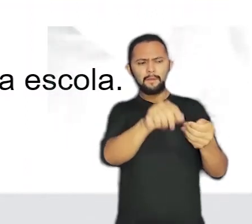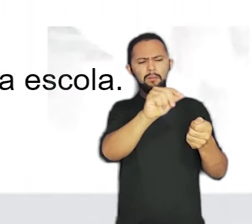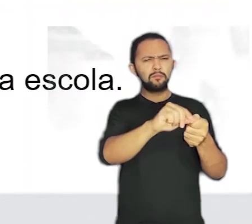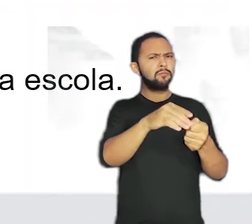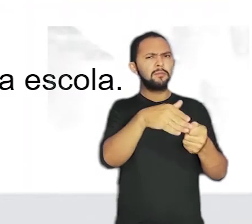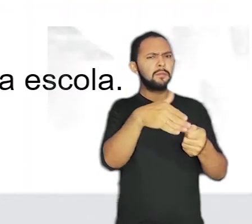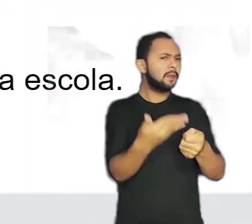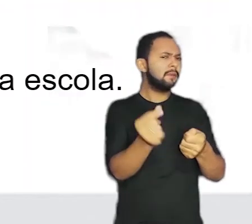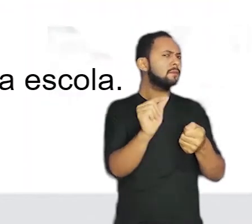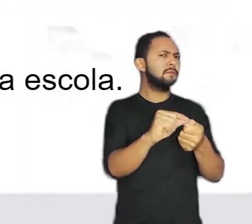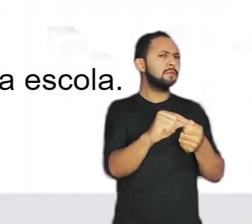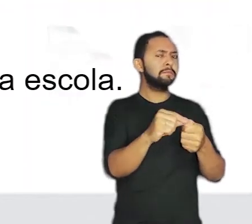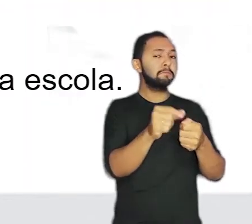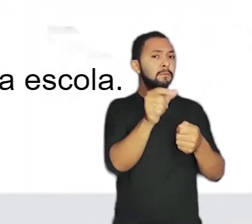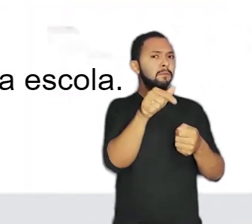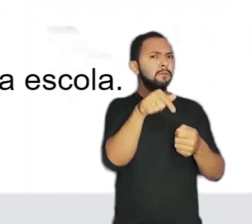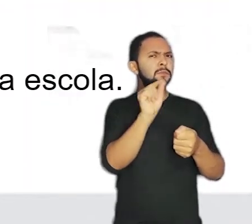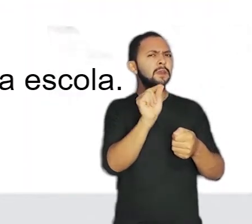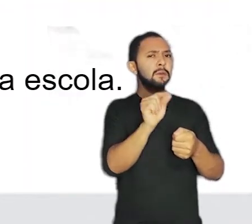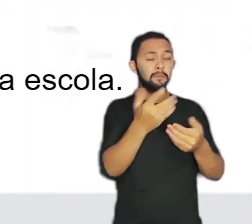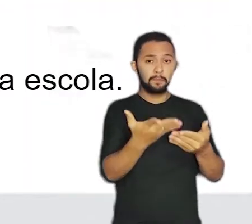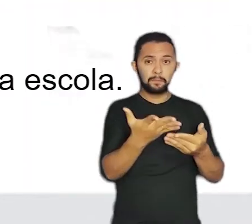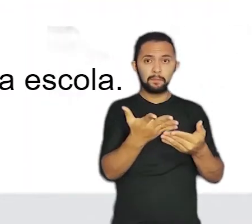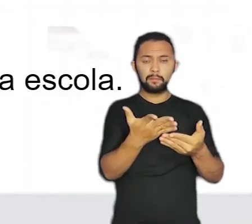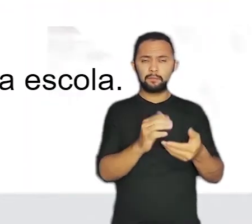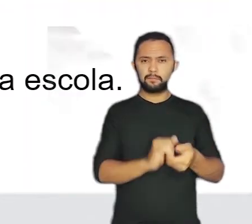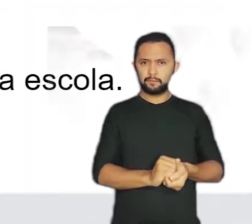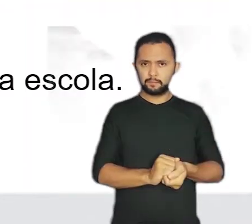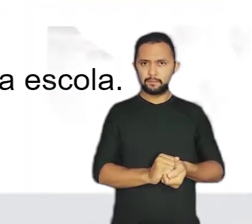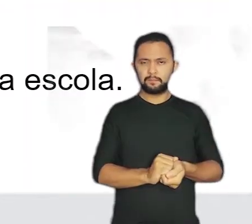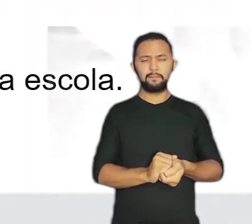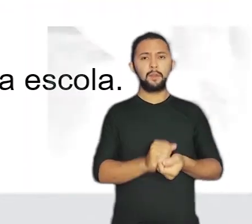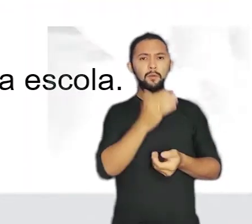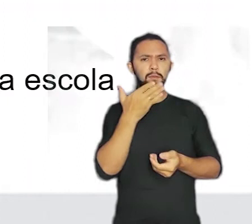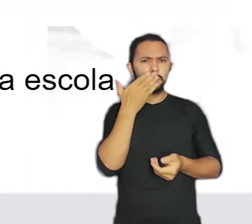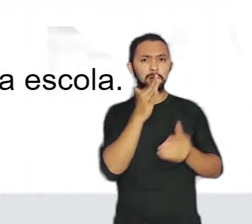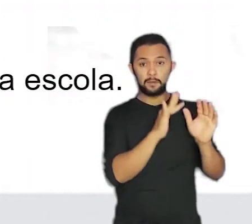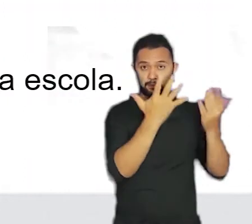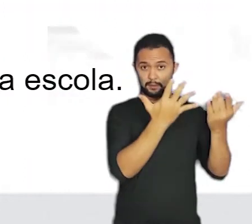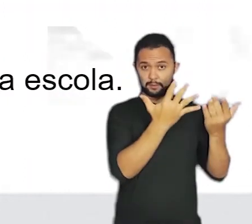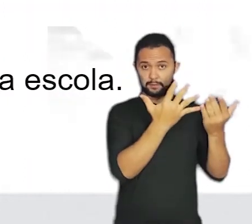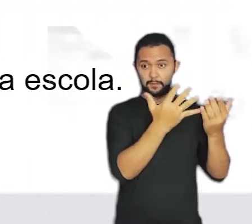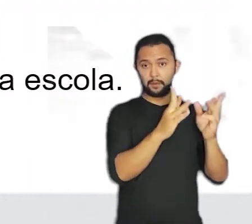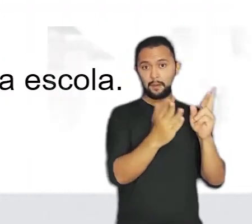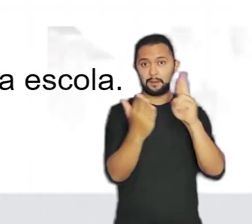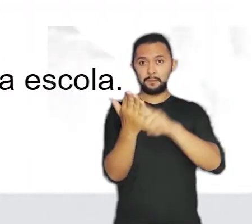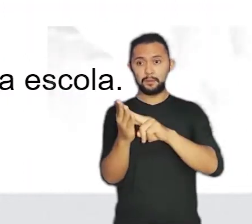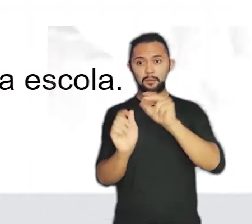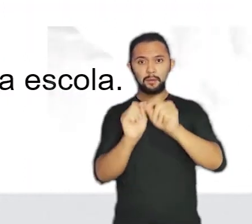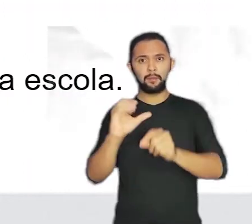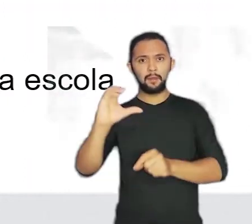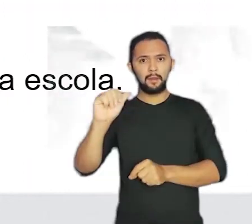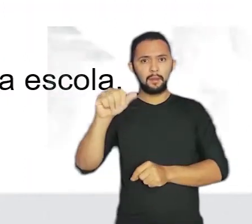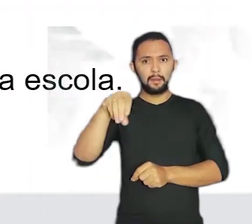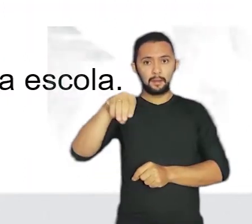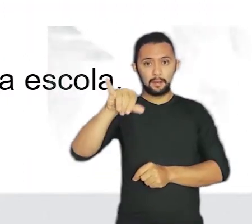Quem foi que fez os doces da festa? Ou quem fizeram os doces da festa? A resposta é Camila e